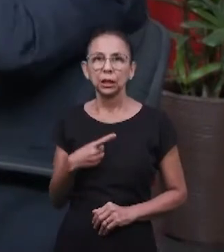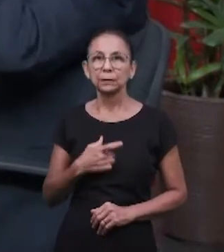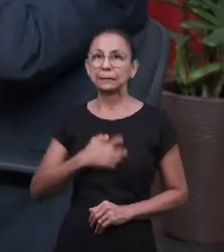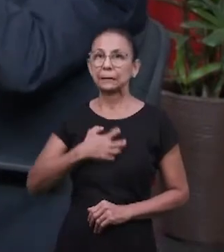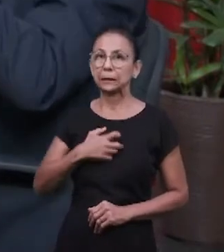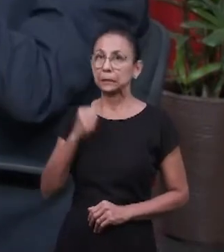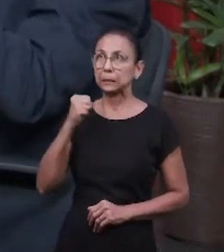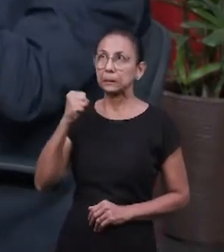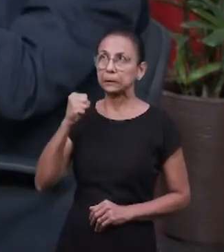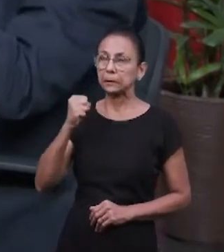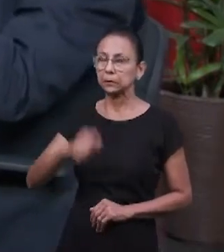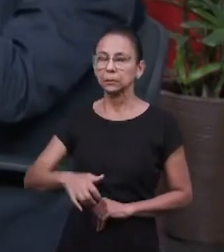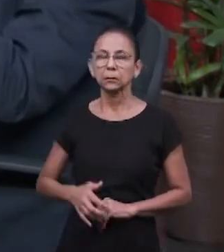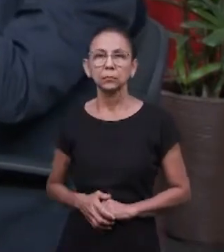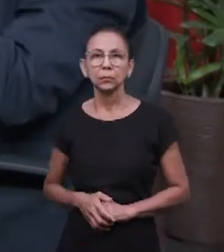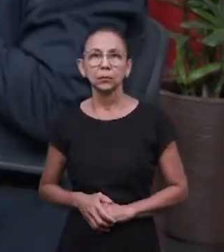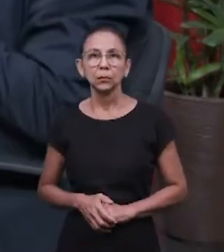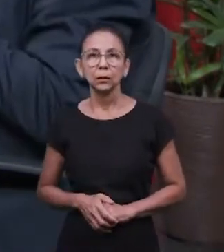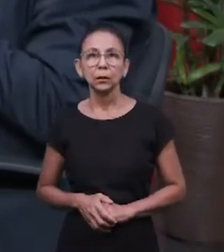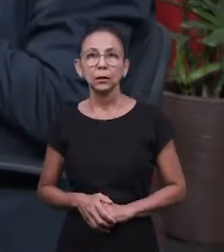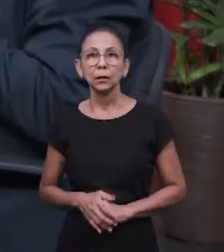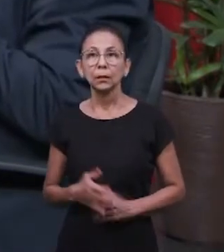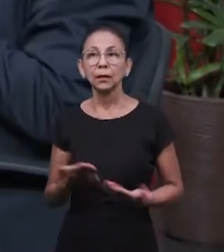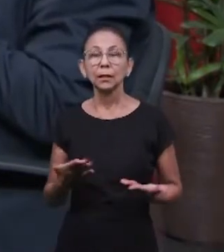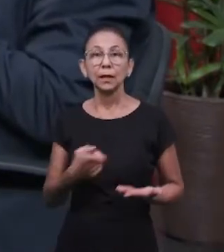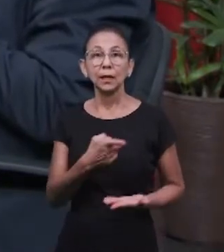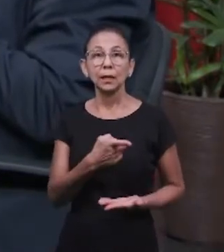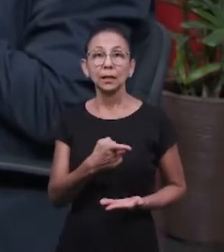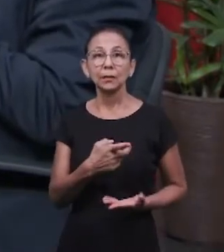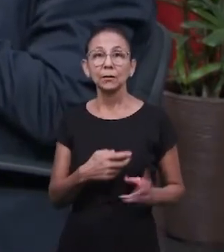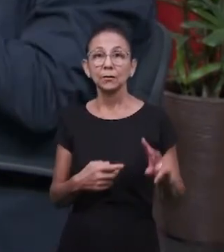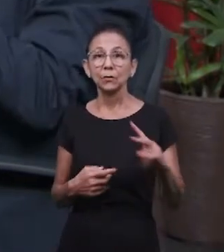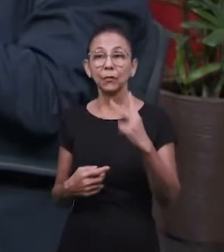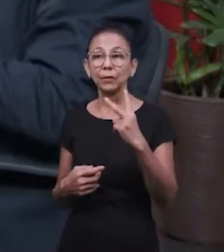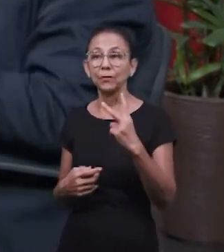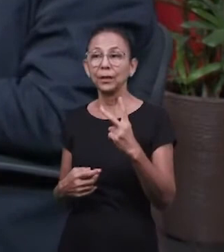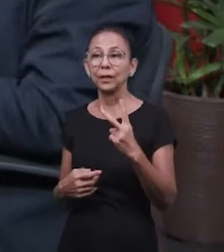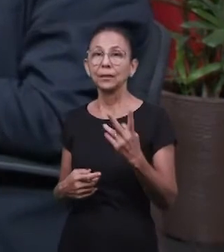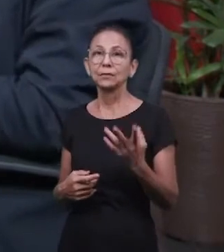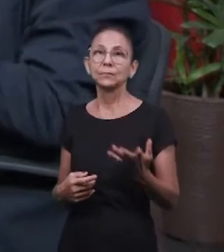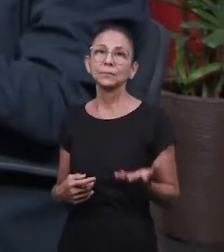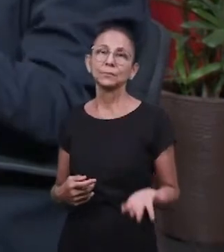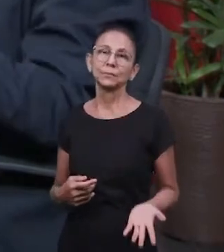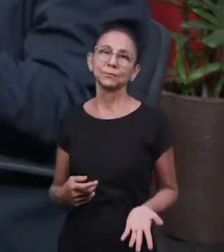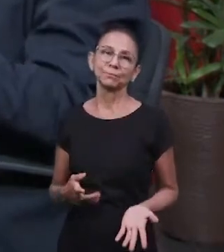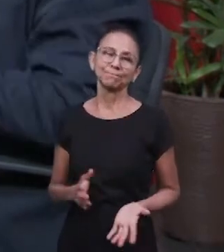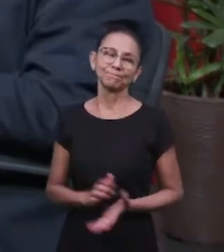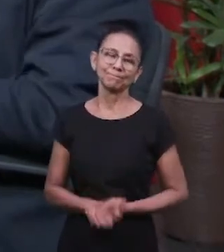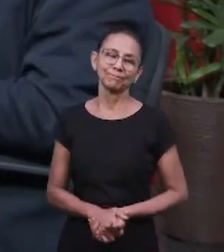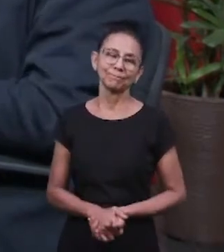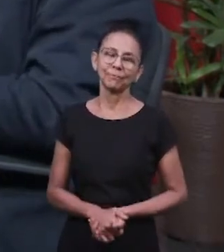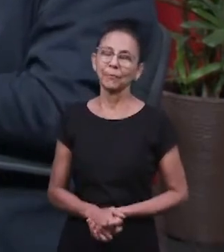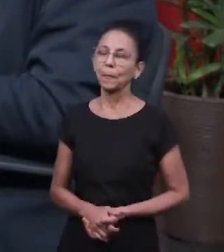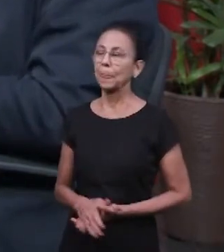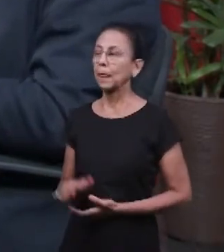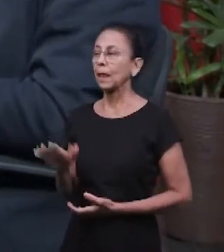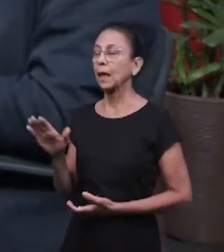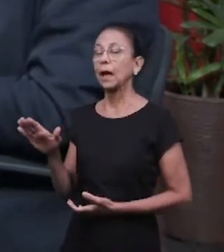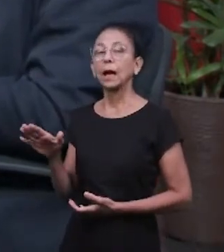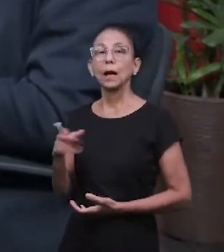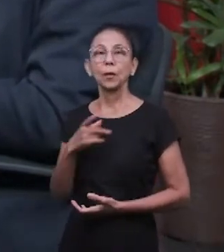contra o diácono, e vai criar uma situação dele ter ódio e raiva da própria igreja. Resumo Então, isso aí. pastor, a gente